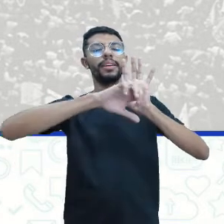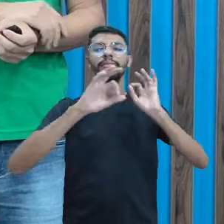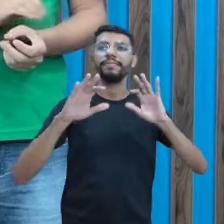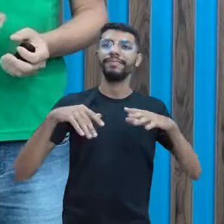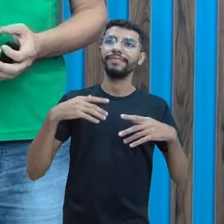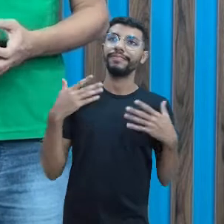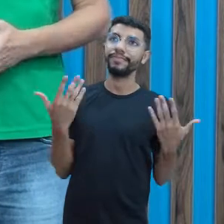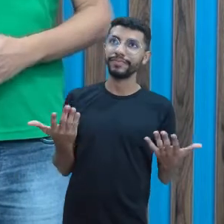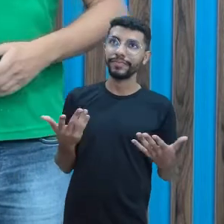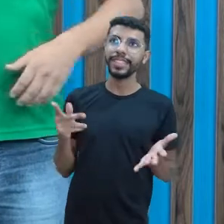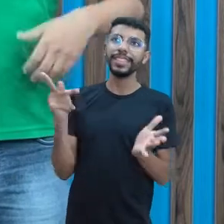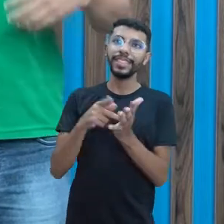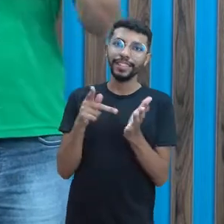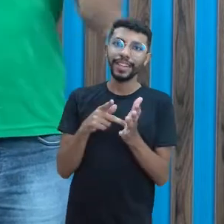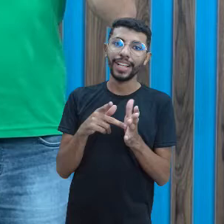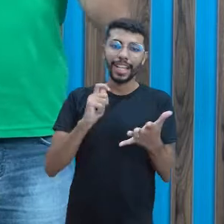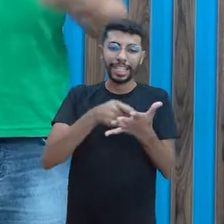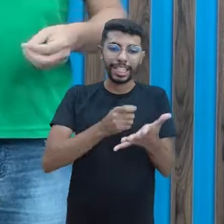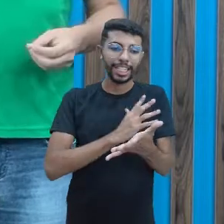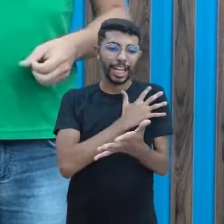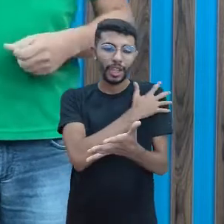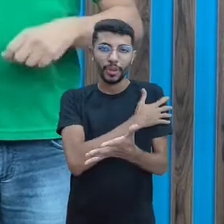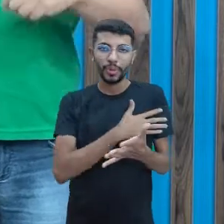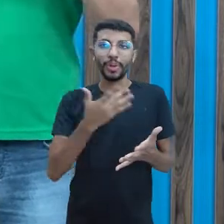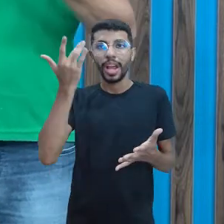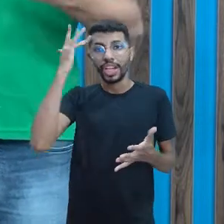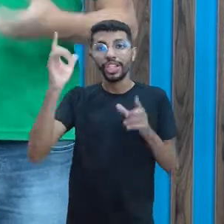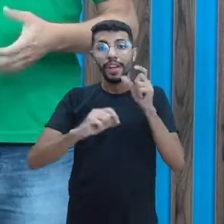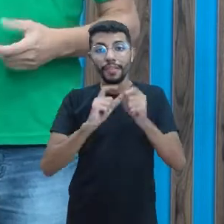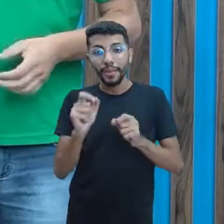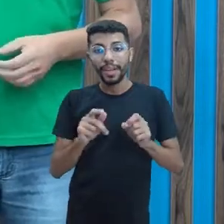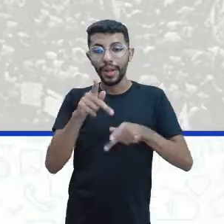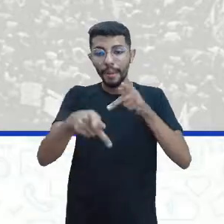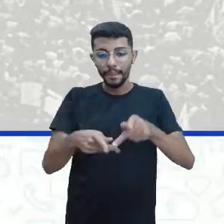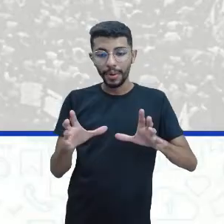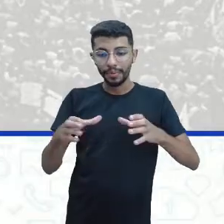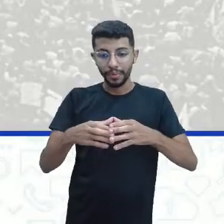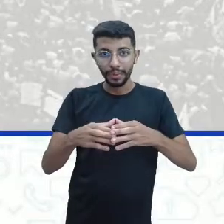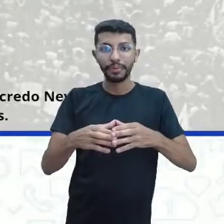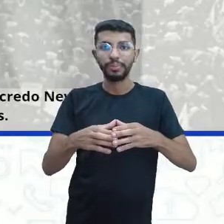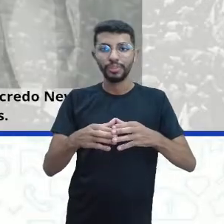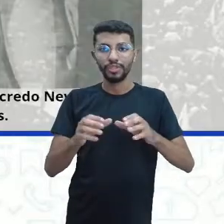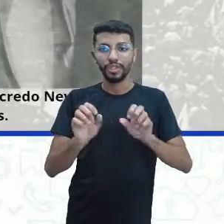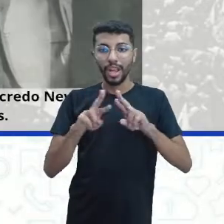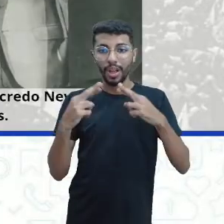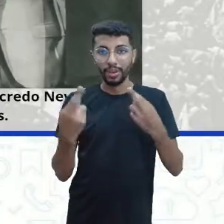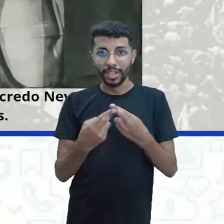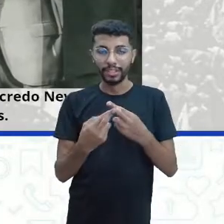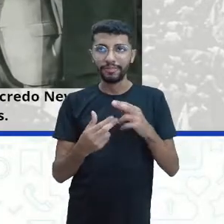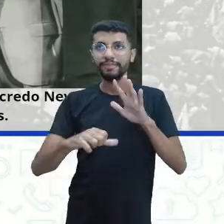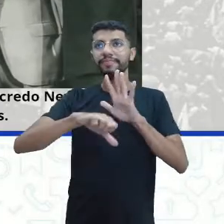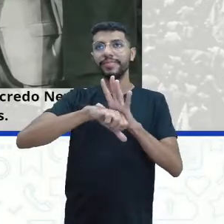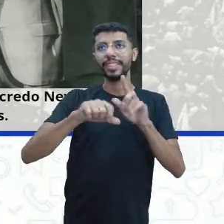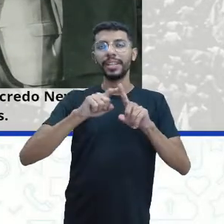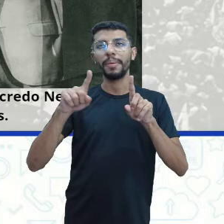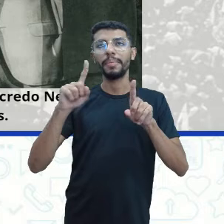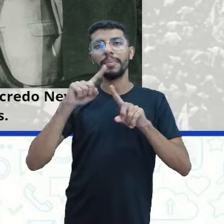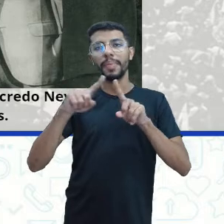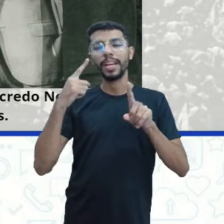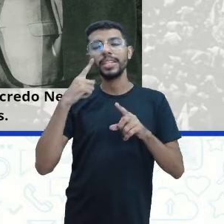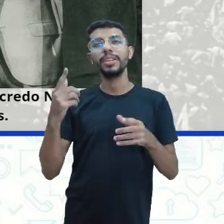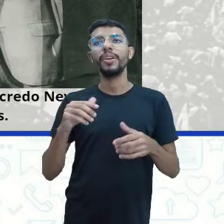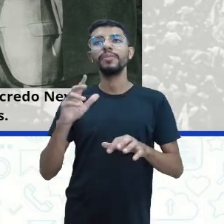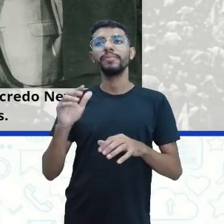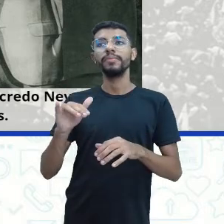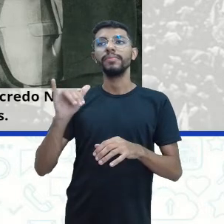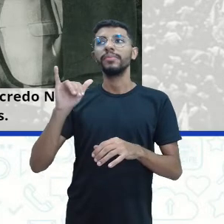completamente ilegal. E o povo... Mas aí o nosso robozinho pergunta, o povo teve direito de votar? Professor, bom... Infelizmente, o movimento